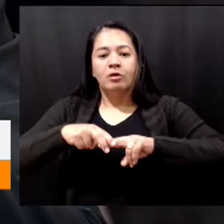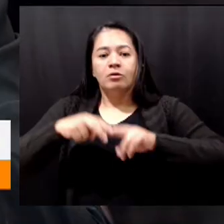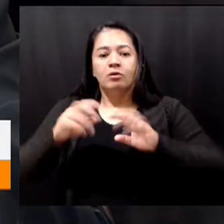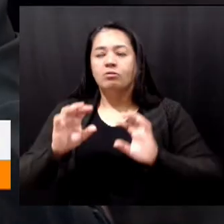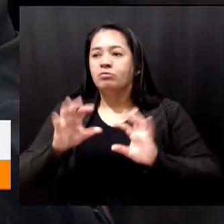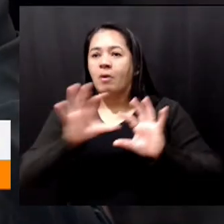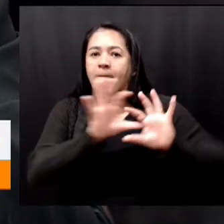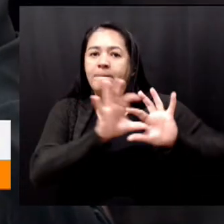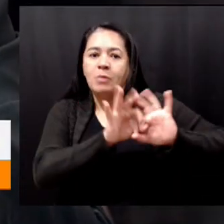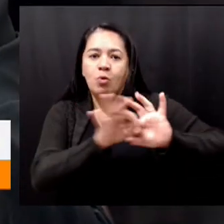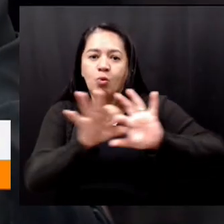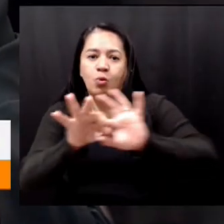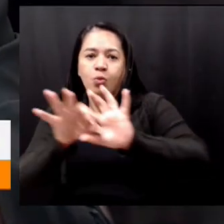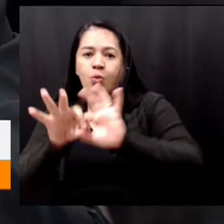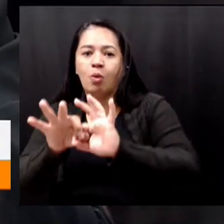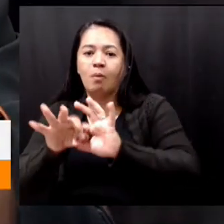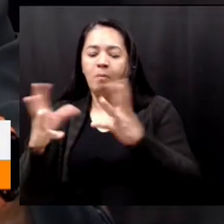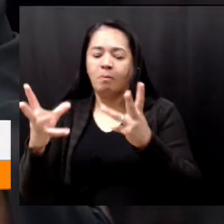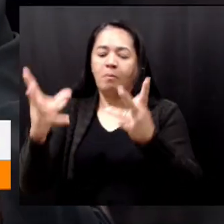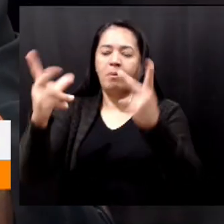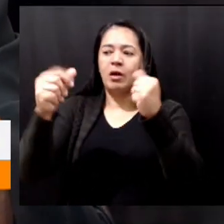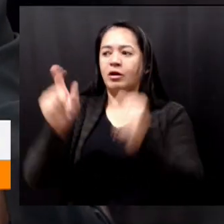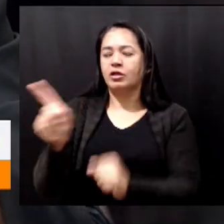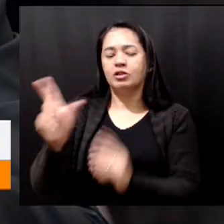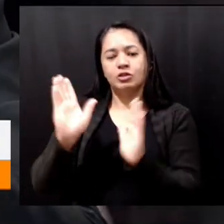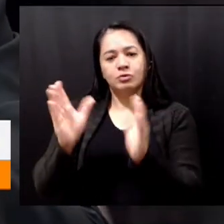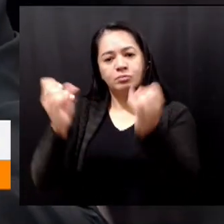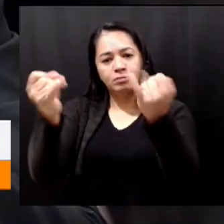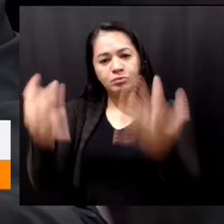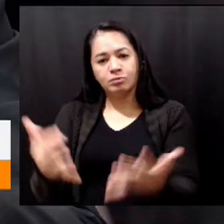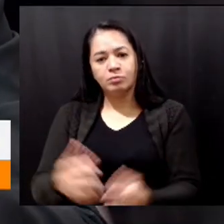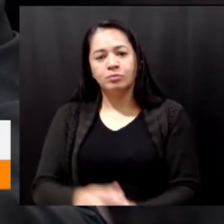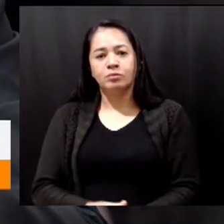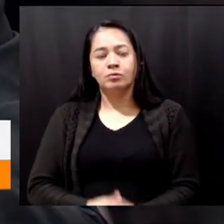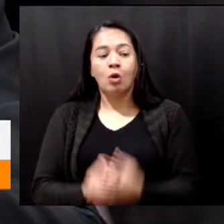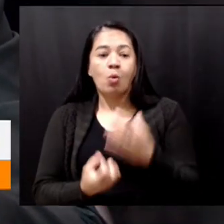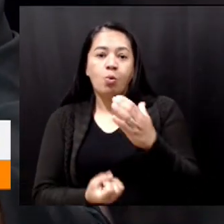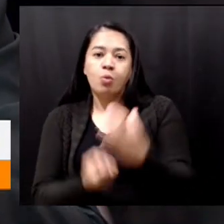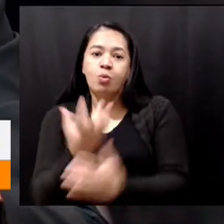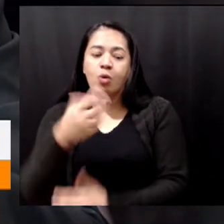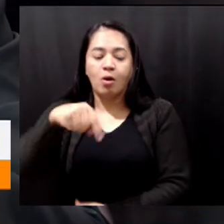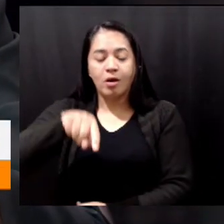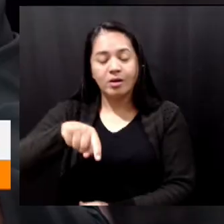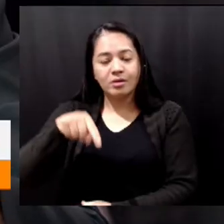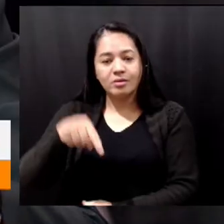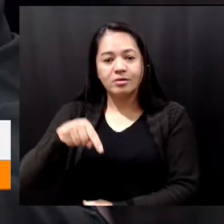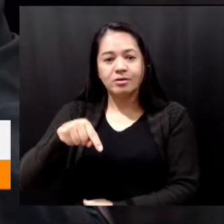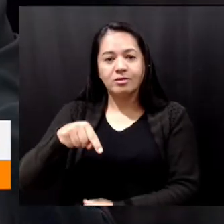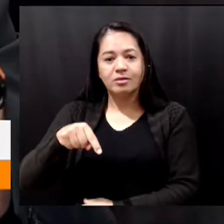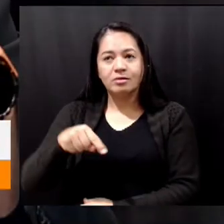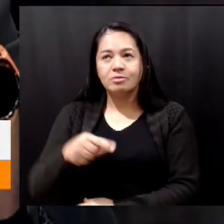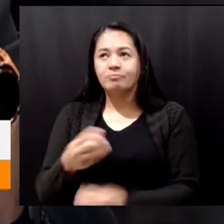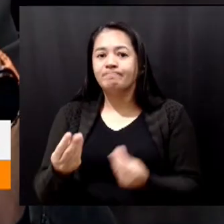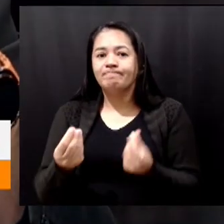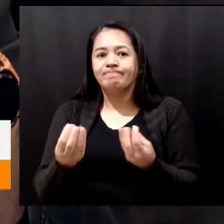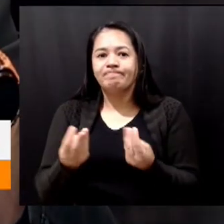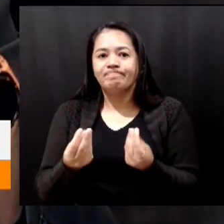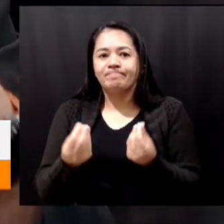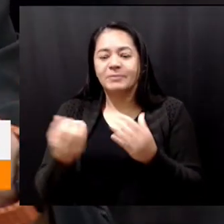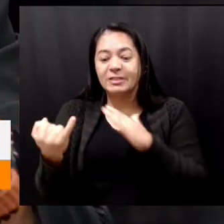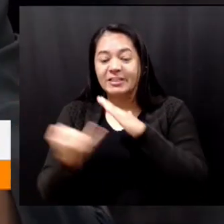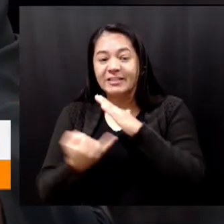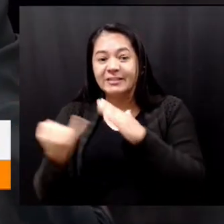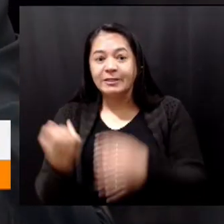Asa fez, criou-se aqui uma densidade de institutos de pesquisa